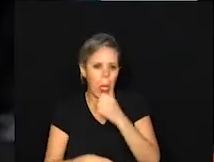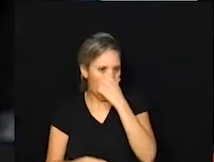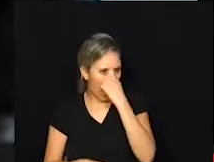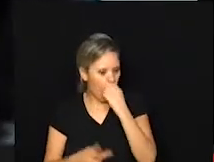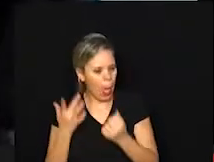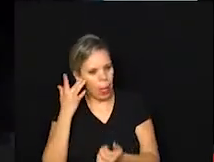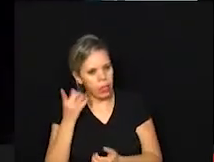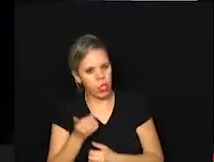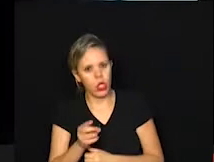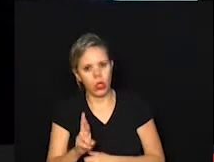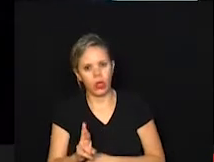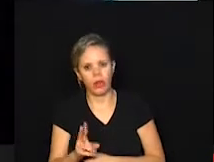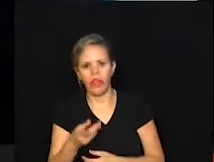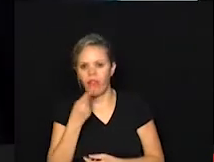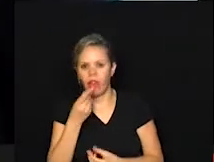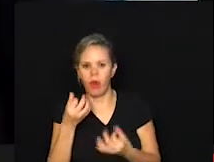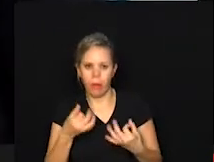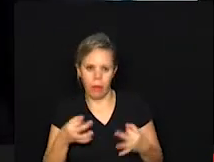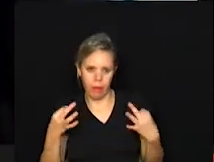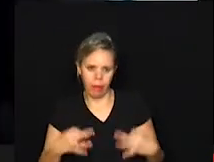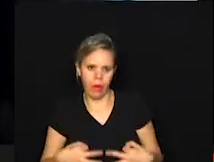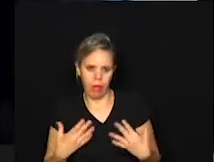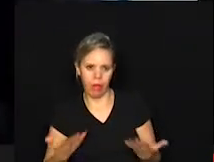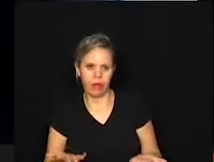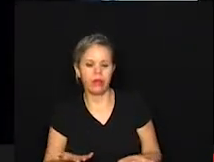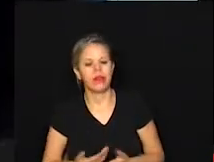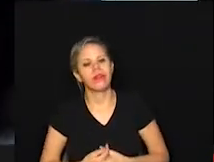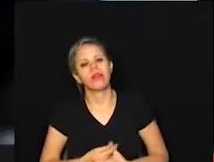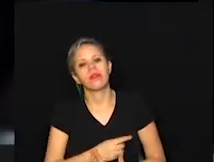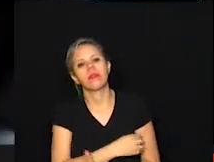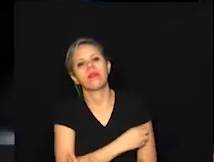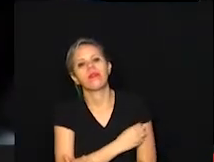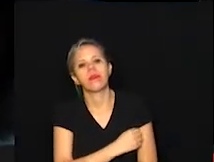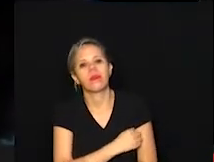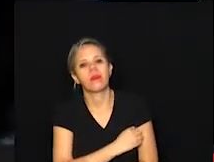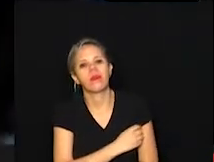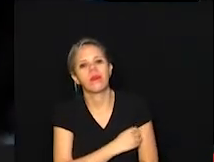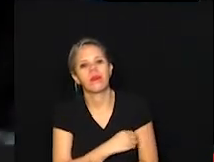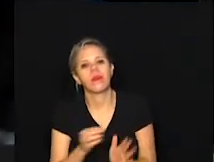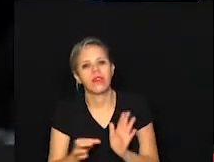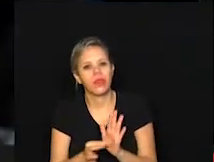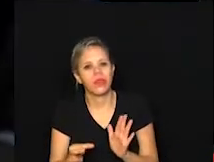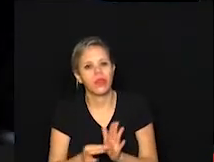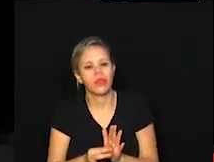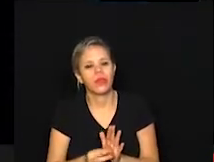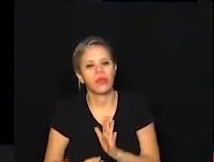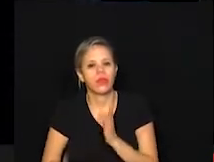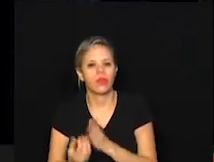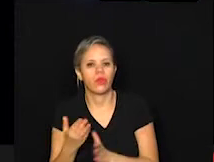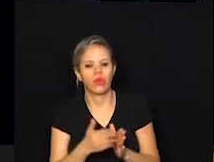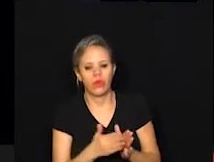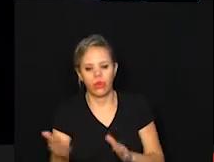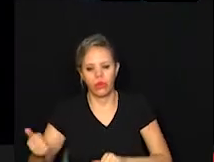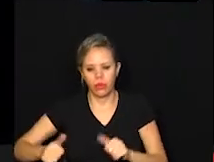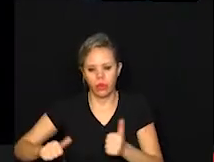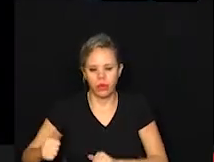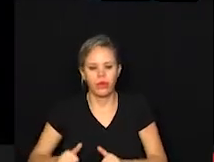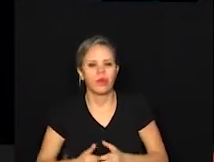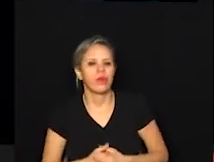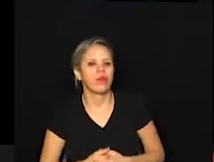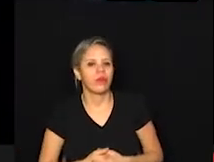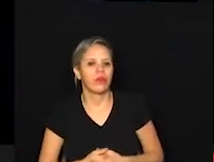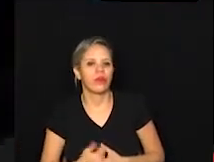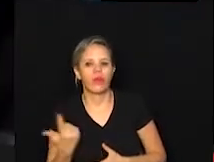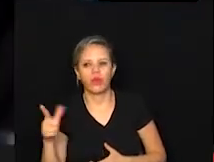Tagino colocou muito bem, essa foi uma das sugestões que apareceram durante a tramitação. E a